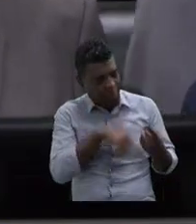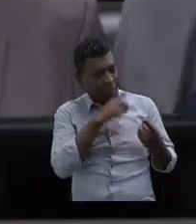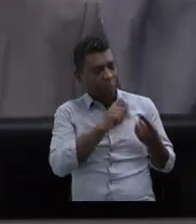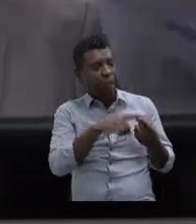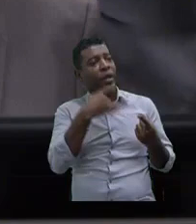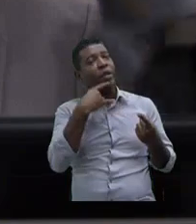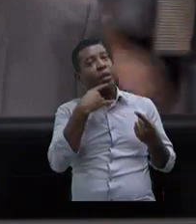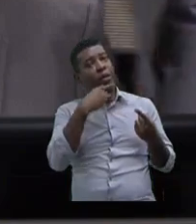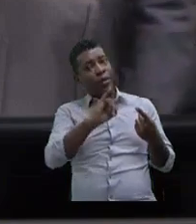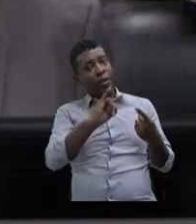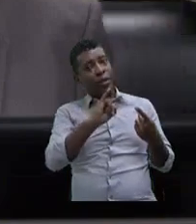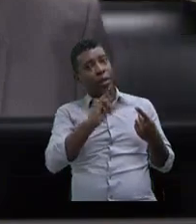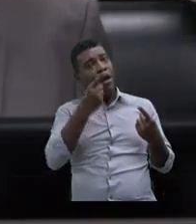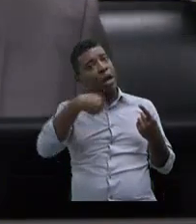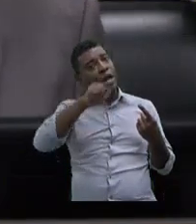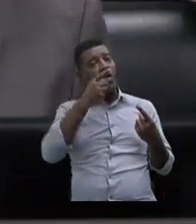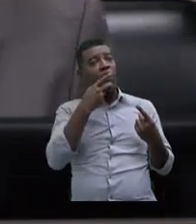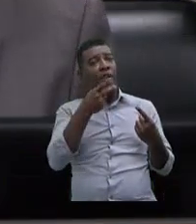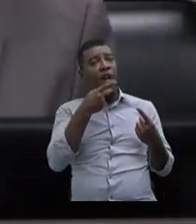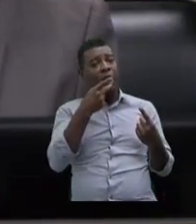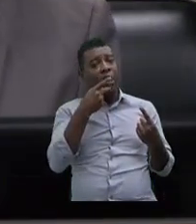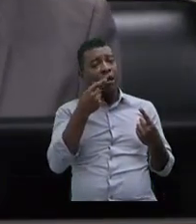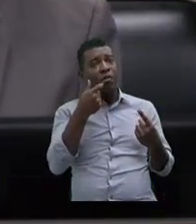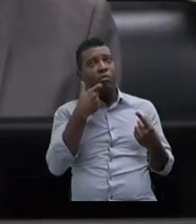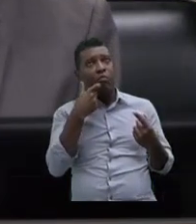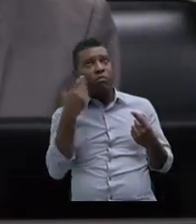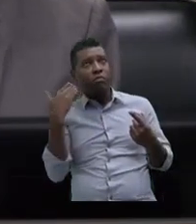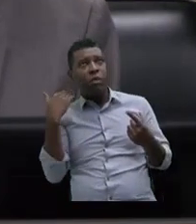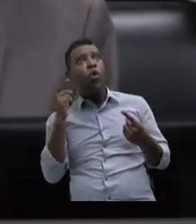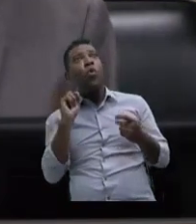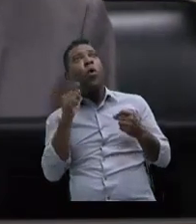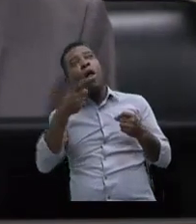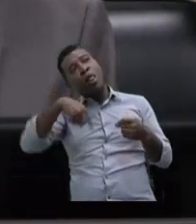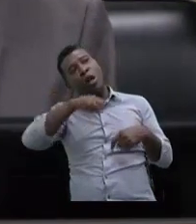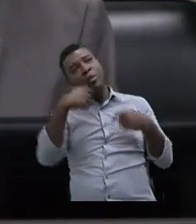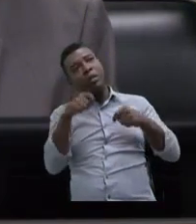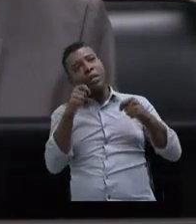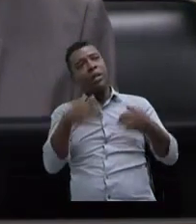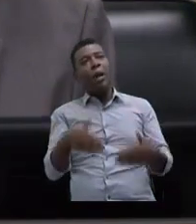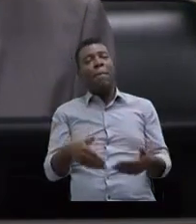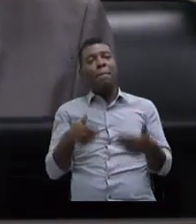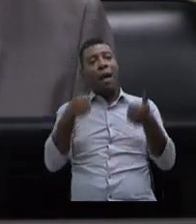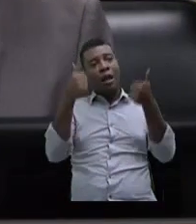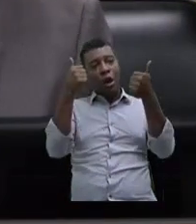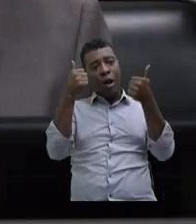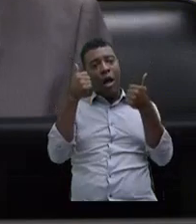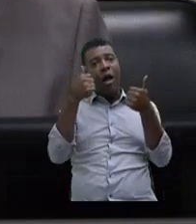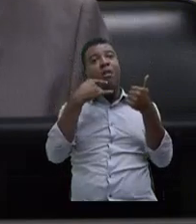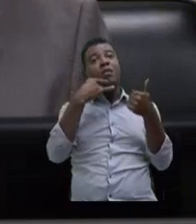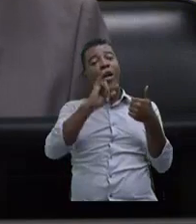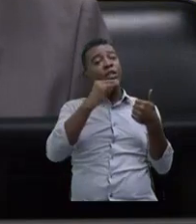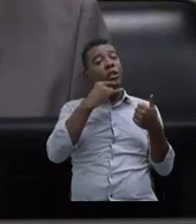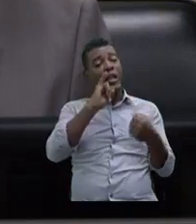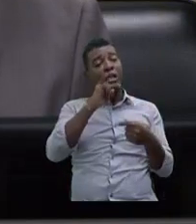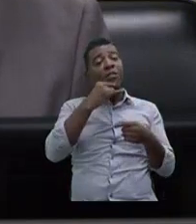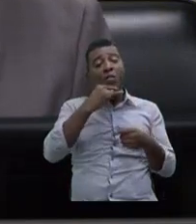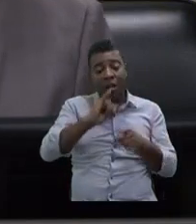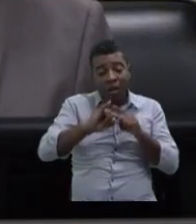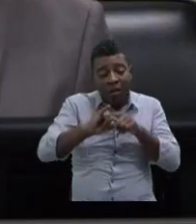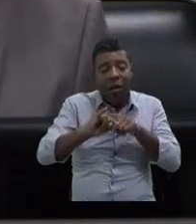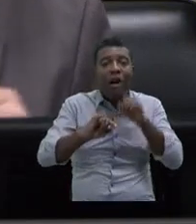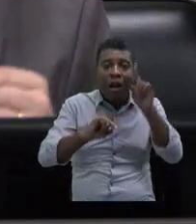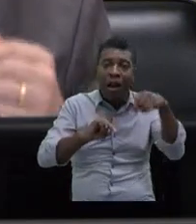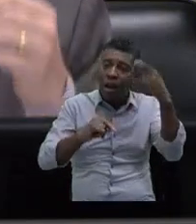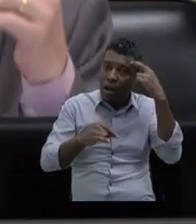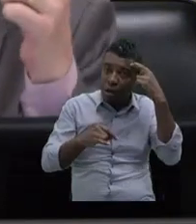de como a gente precisa melhorar a nossa cachaça. Isso é cultura, isso é turismo. Nós precisamos melhorar os